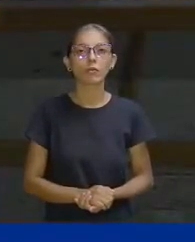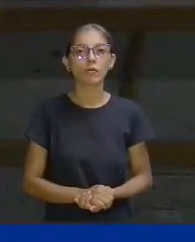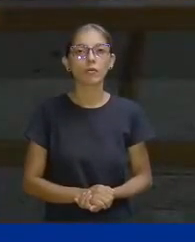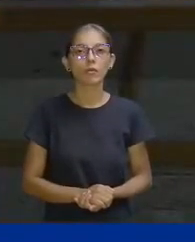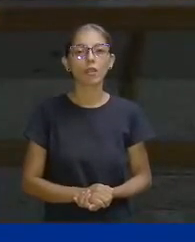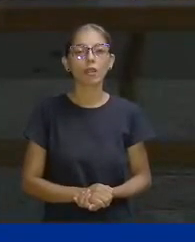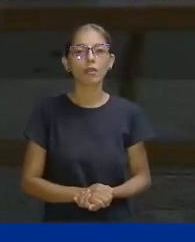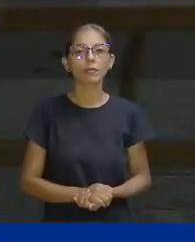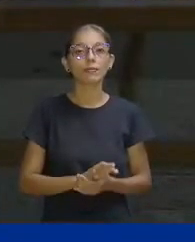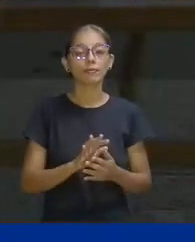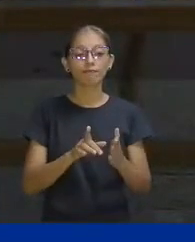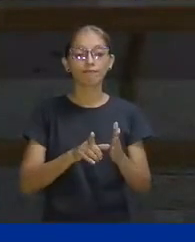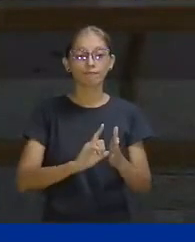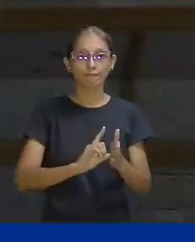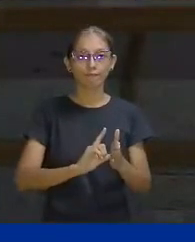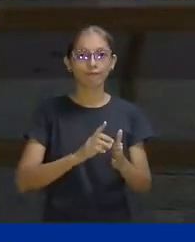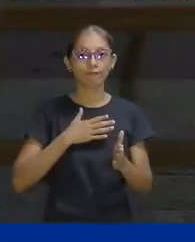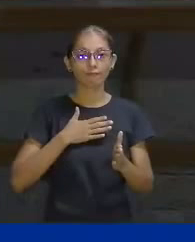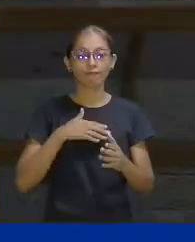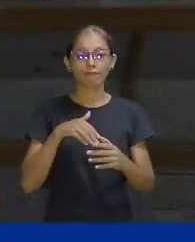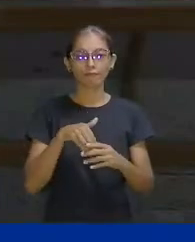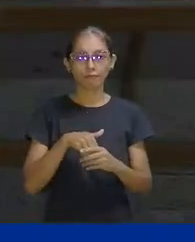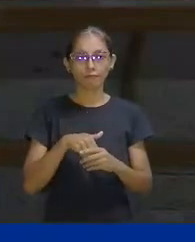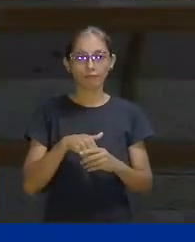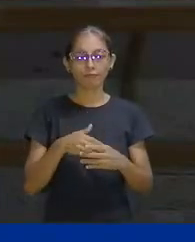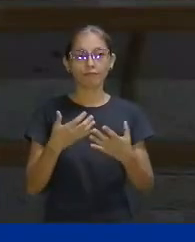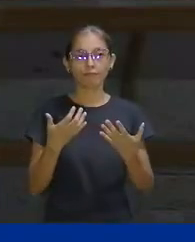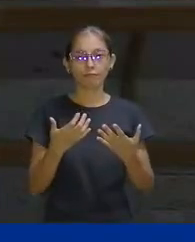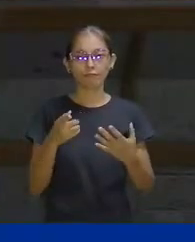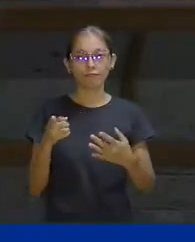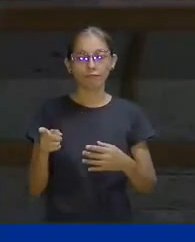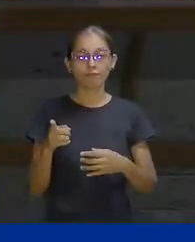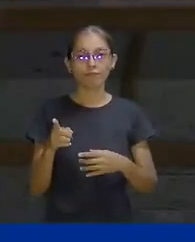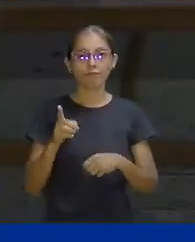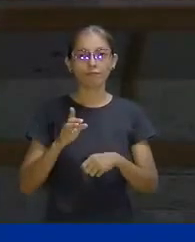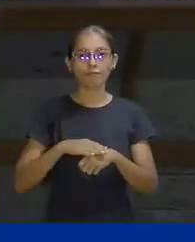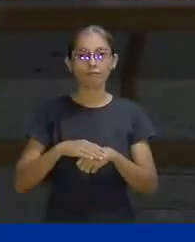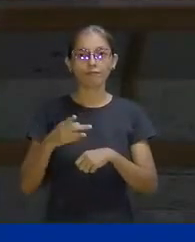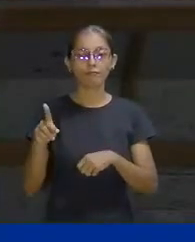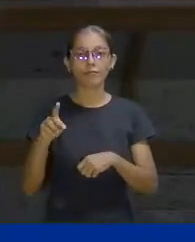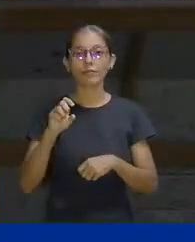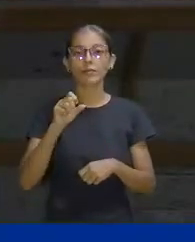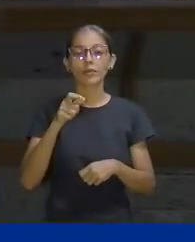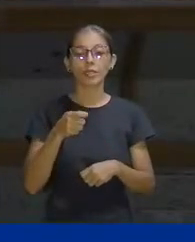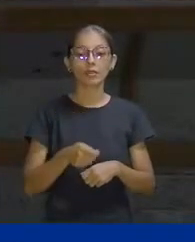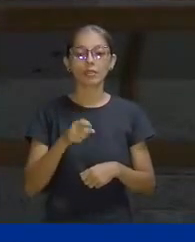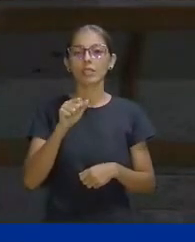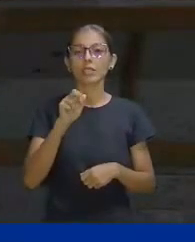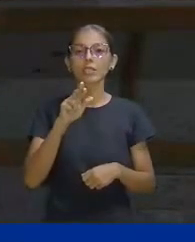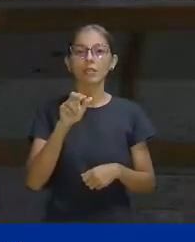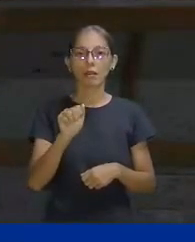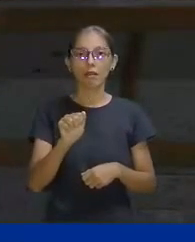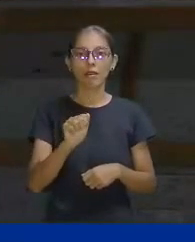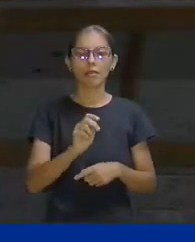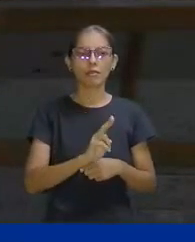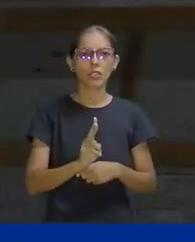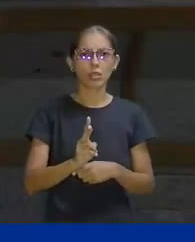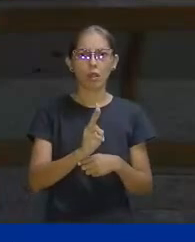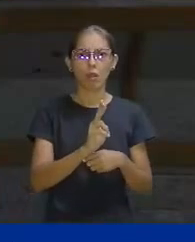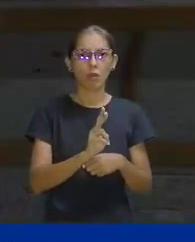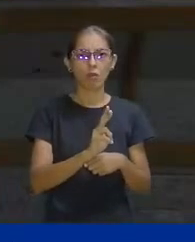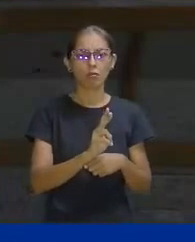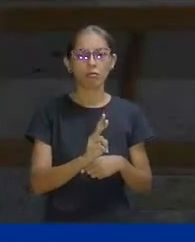Aliás, antes de dar meu voto, eu queria ouvir a doutora Sara, né, a nossa fiscal do ordenamento jurídico. Doutora Sara, Vossa Excelência concorda com a